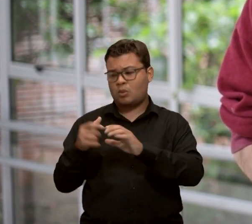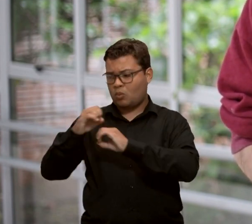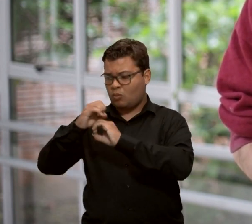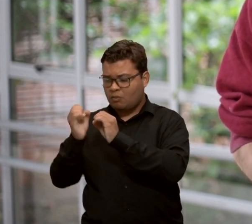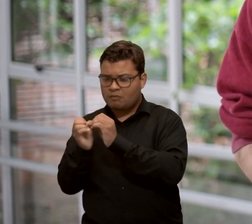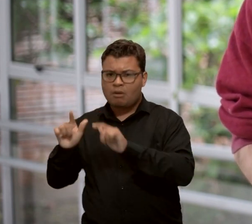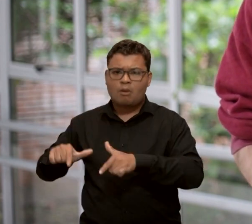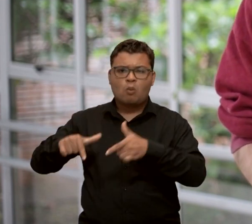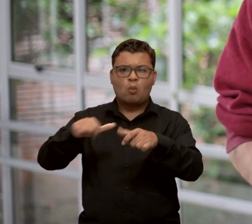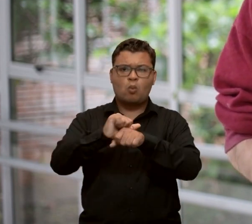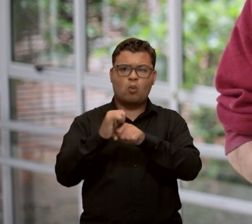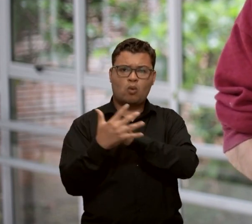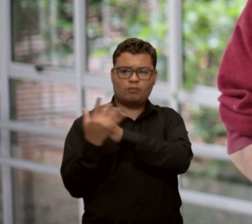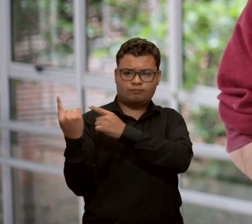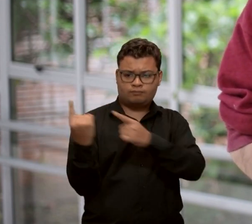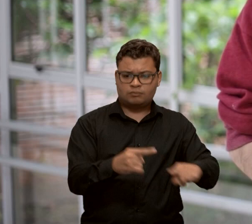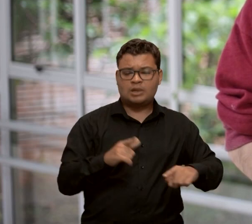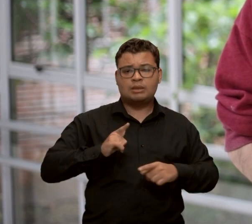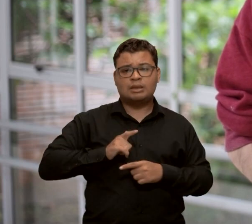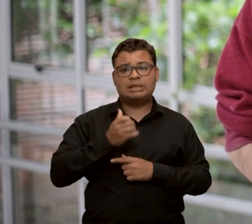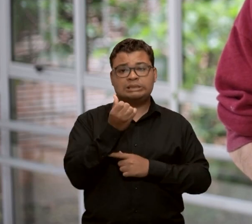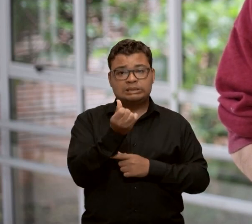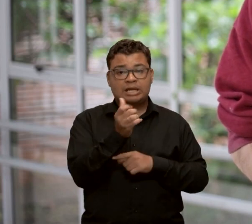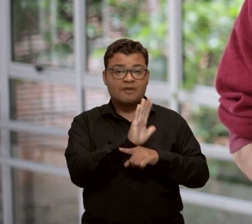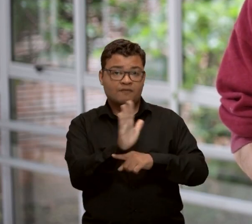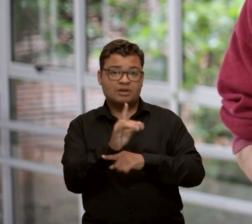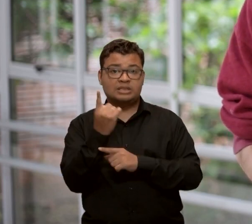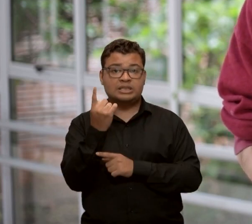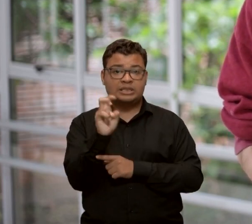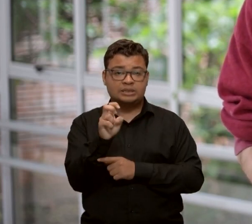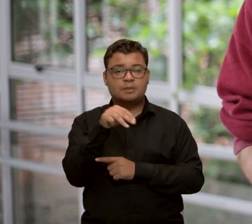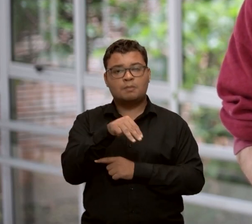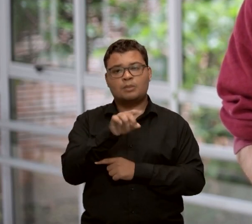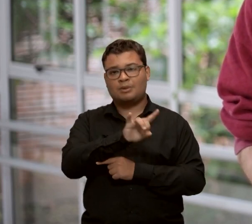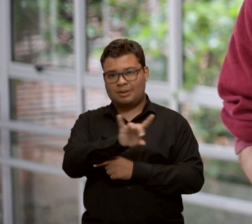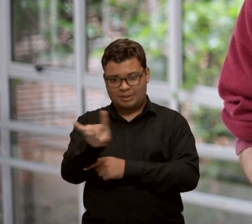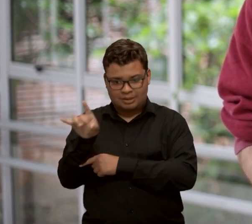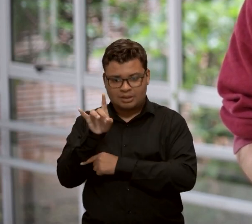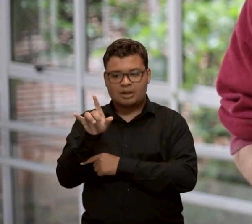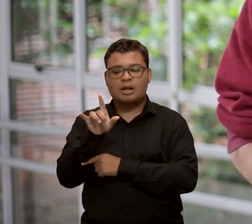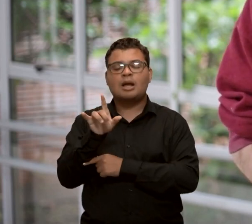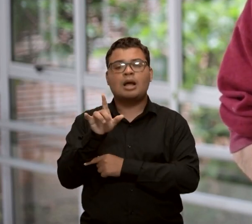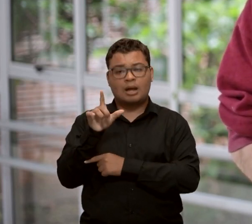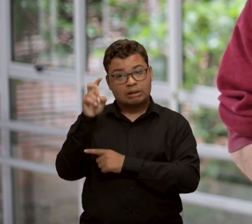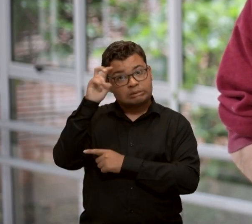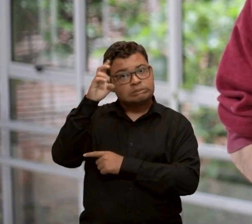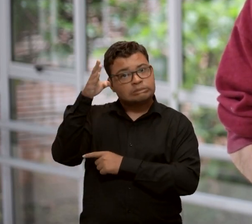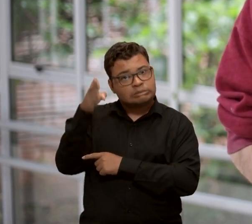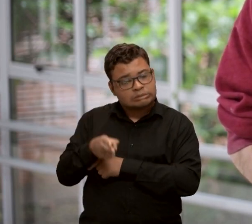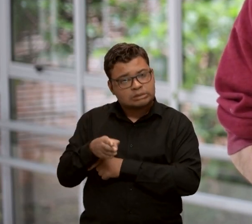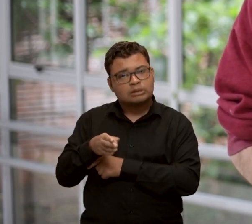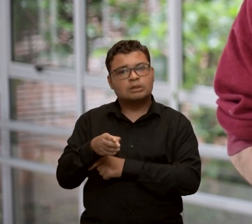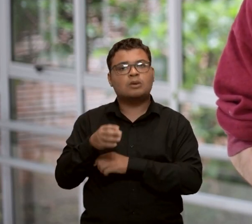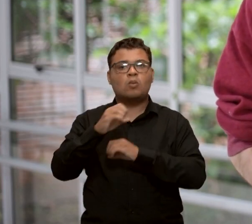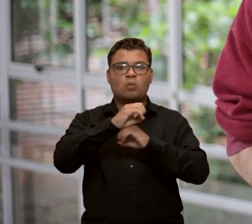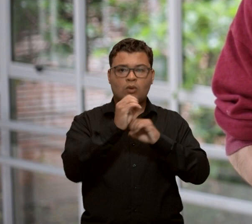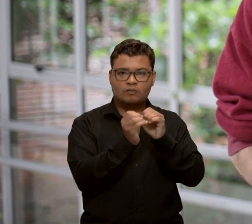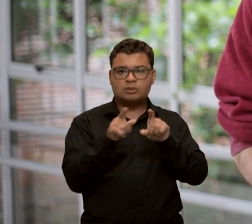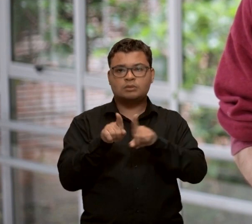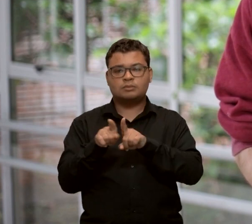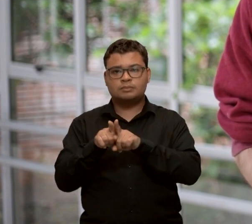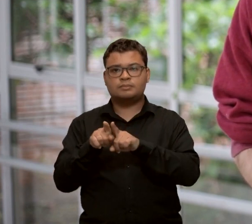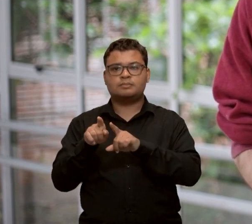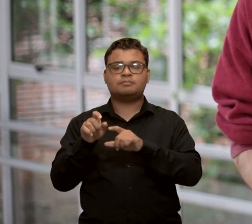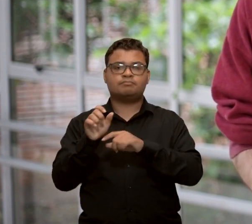Covid-19 conta com 6 episódios de 15 minutos cada e vai ao ar às quintas-feiras no portal UFG e no canal UFG Oficial do YouTube.